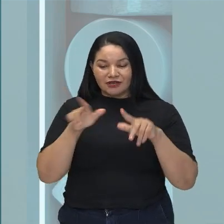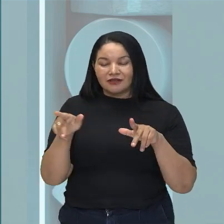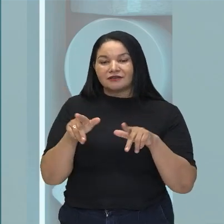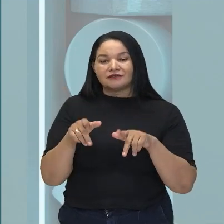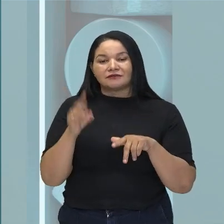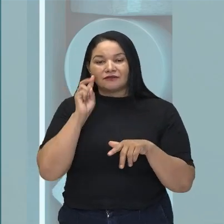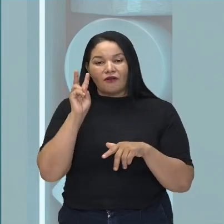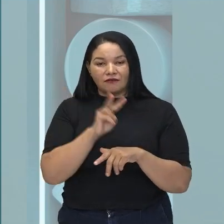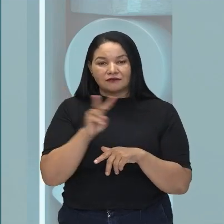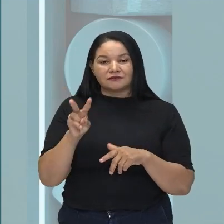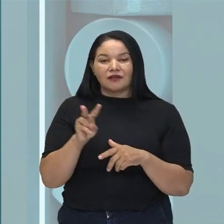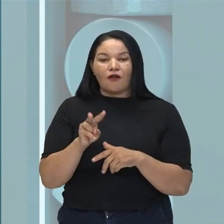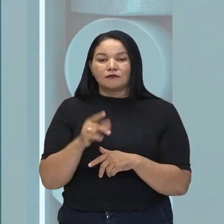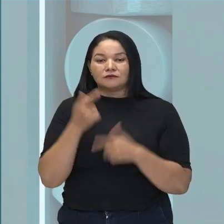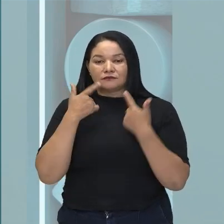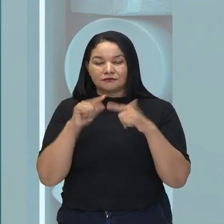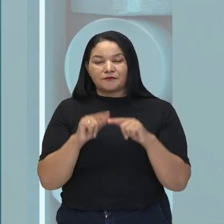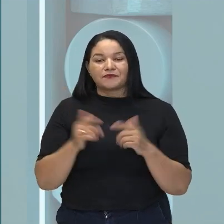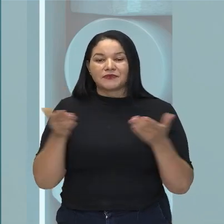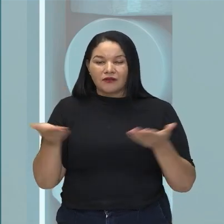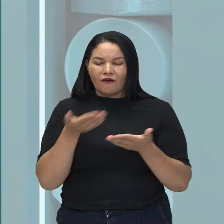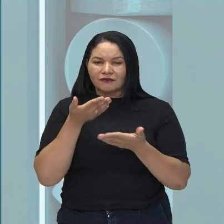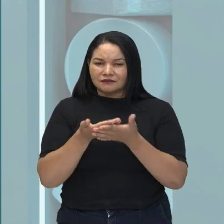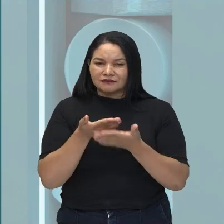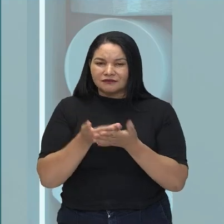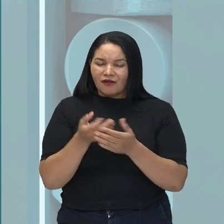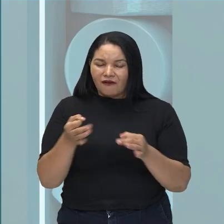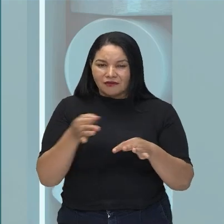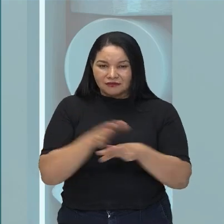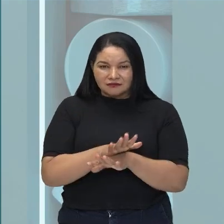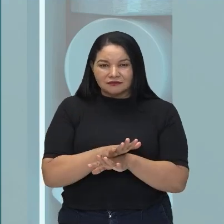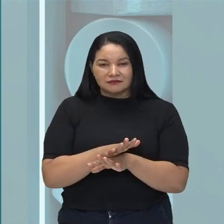línguas latinas. Nossa aula fica por aqui